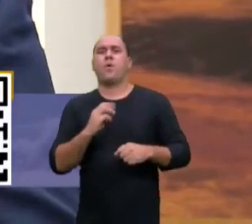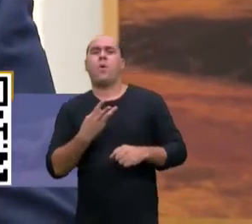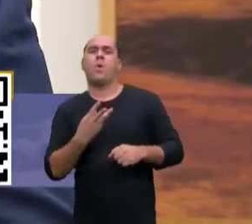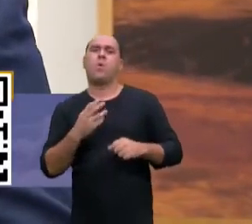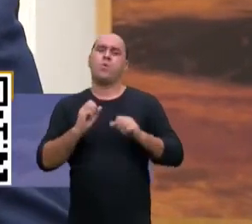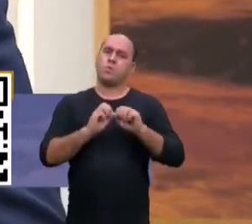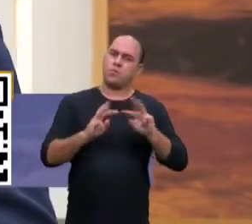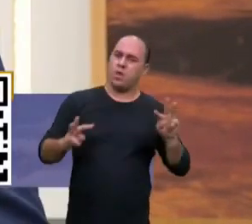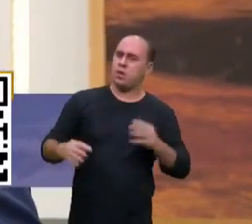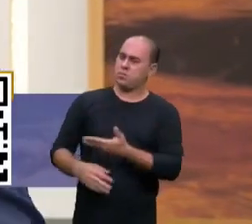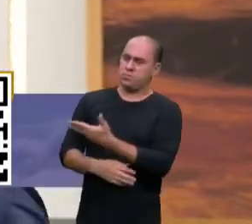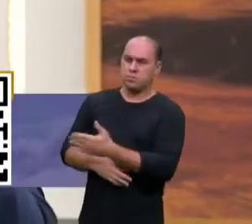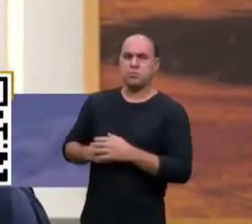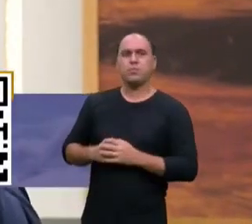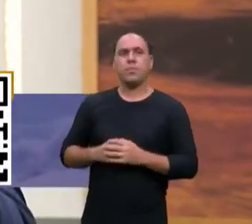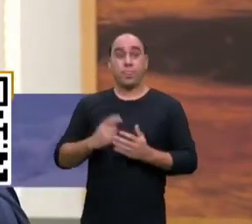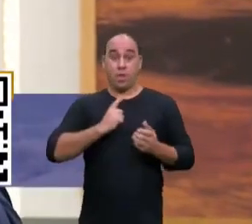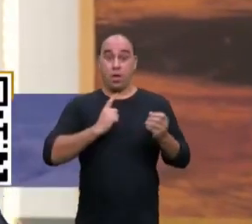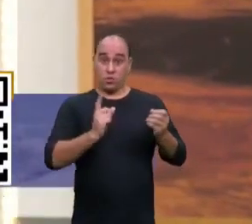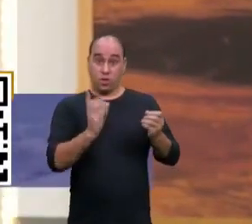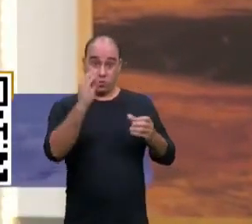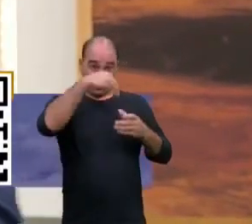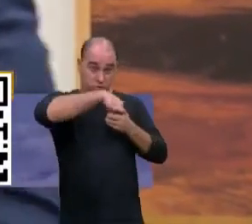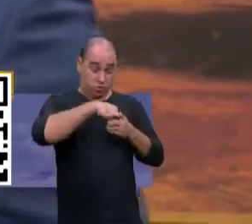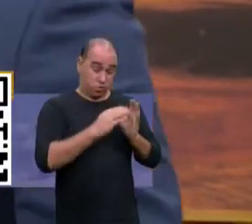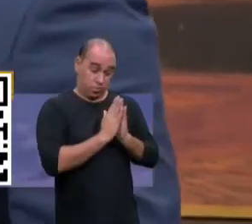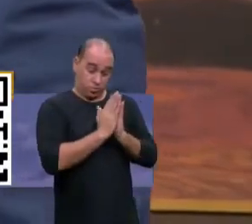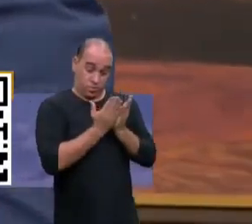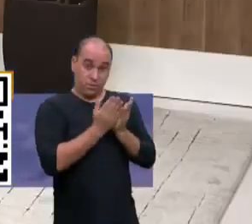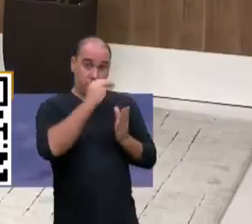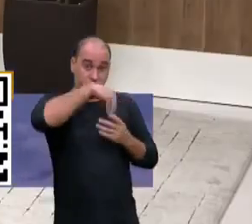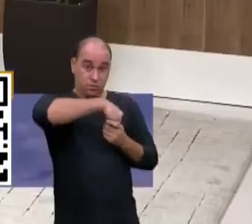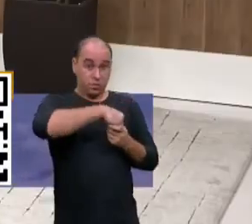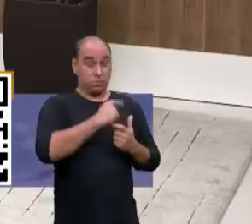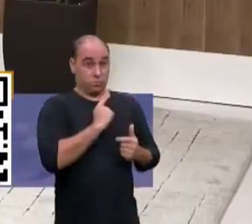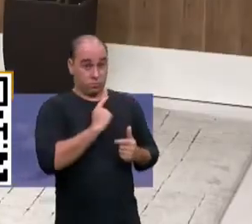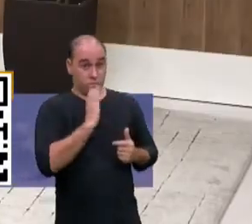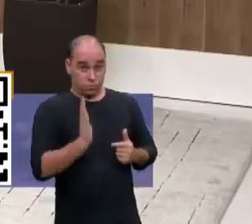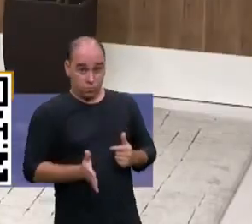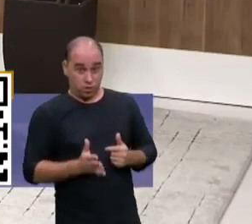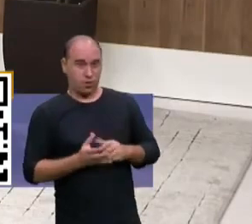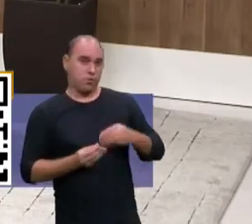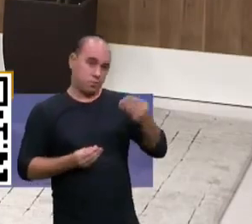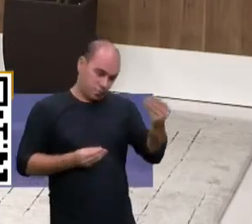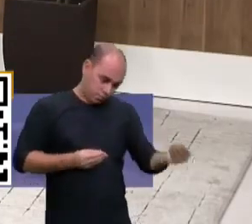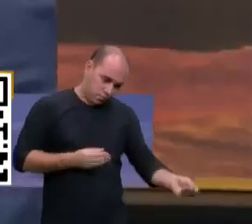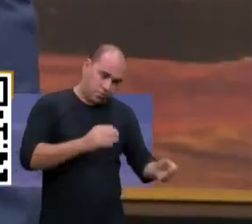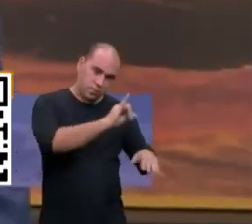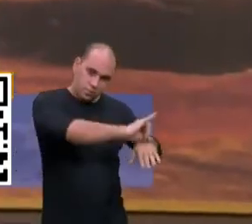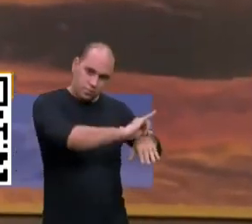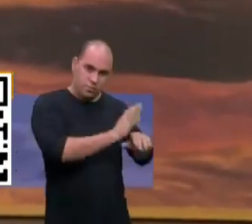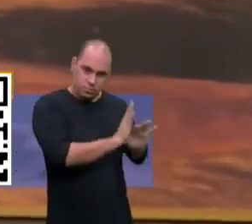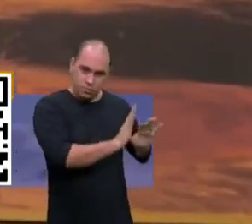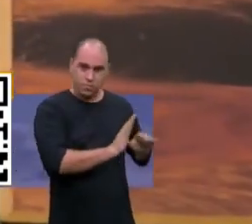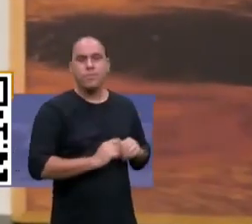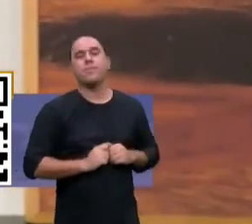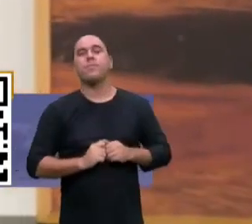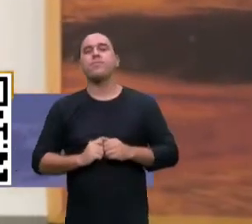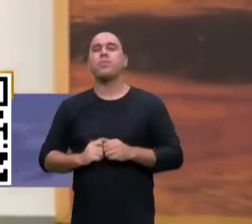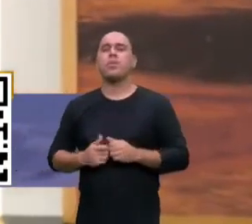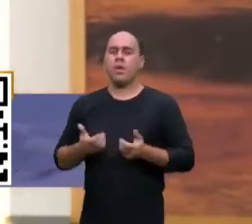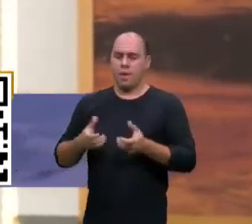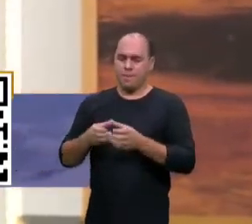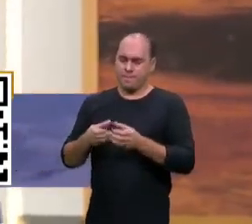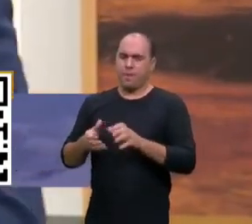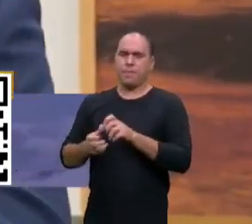pode adquirir Eu tenho esse conteúdo dentro da minha bíblia por isso eu vou guardar aqui o manual colocar na minha cadeirinha e vamos Então